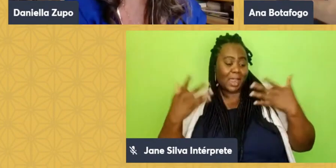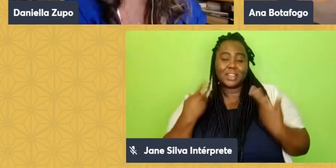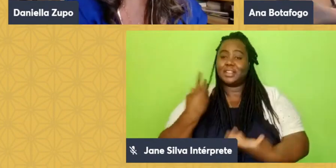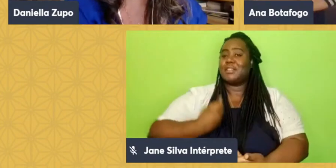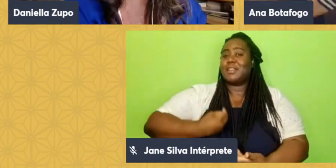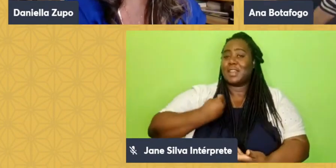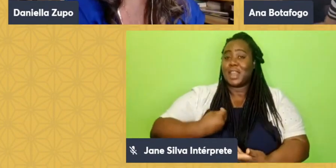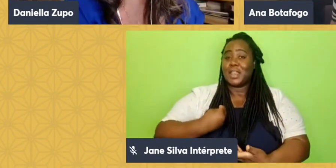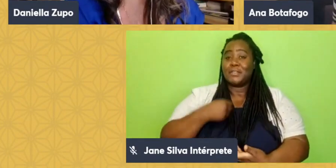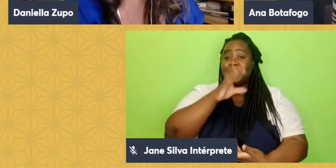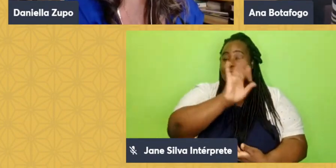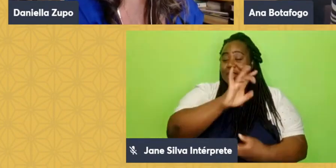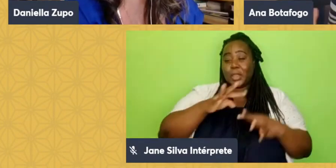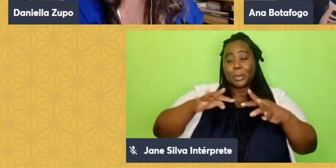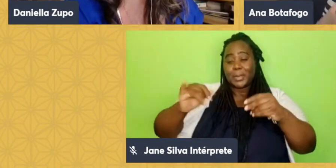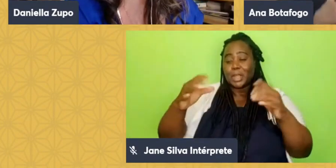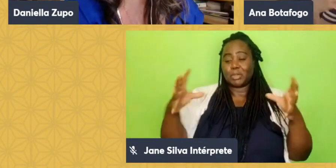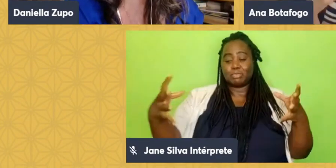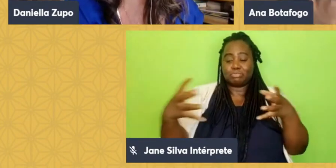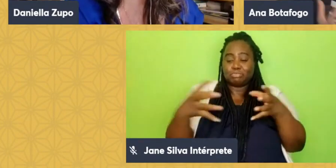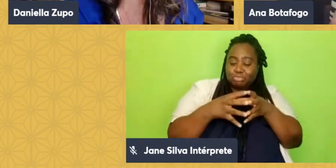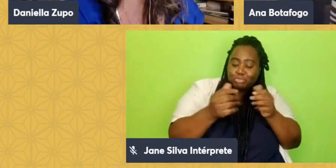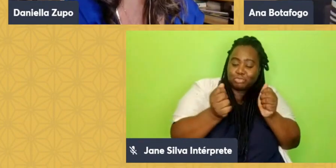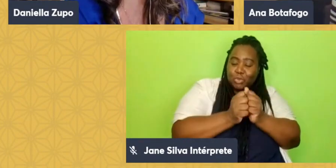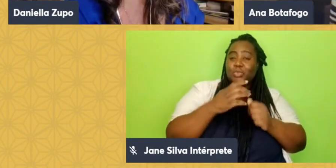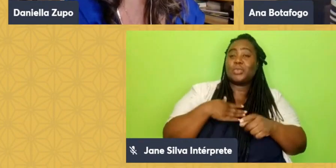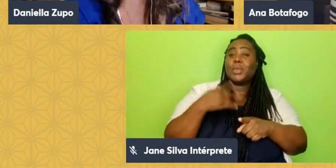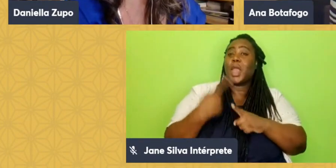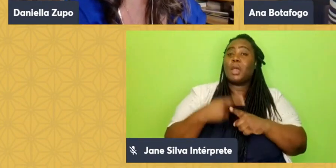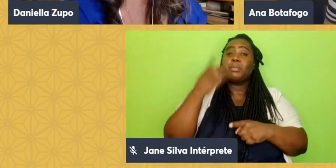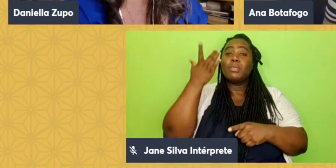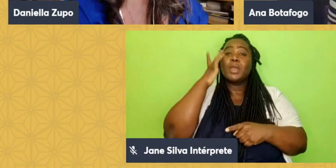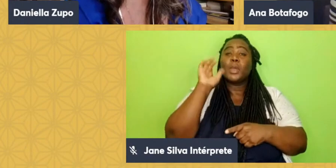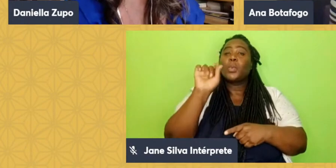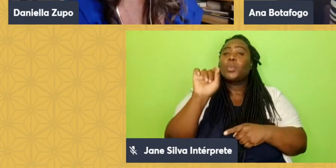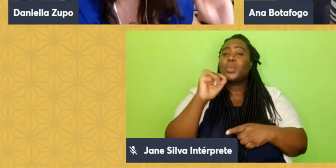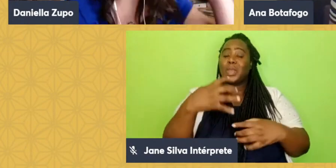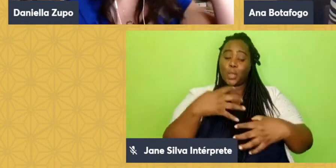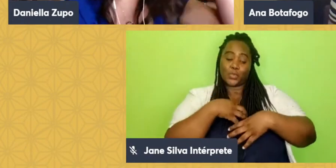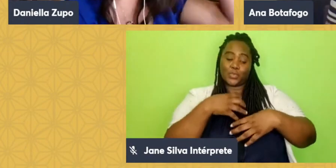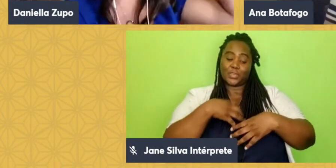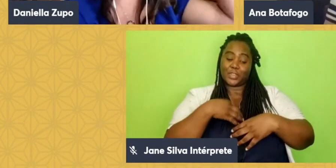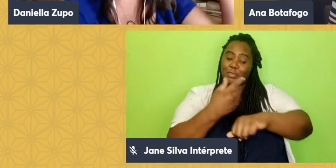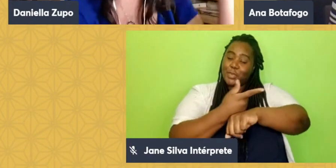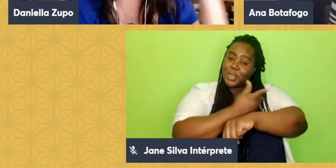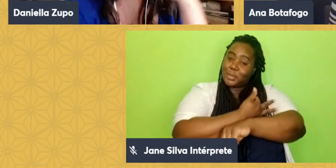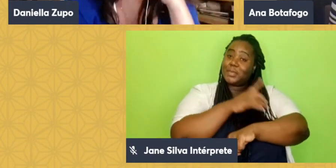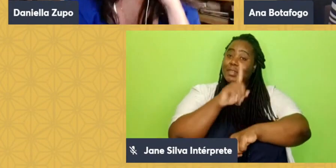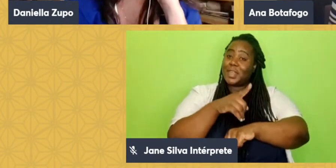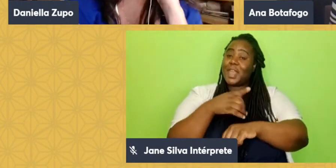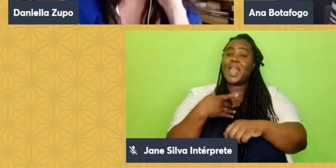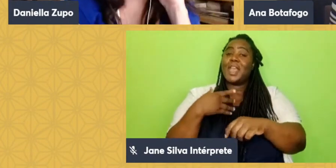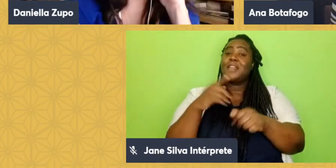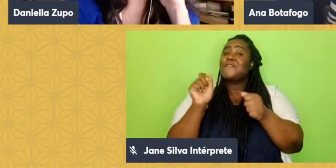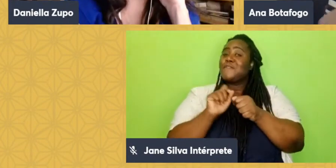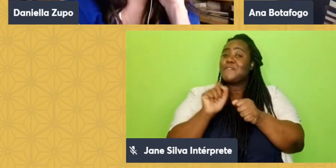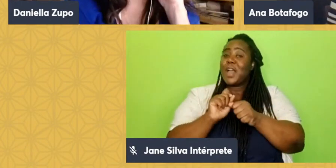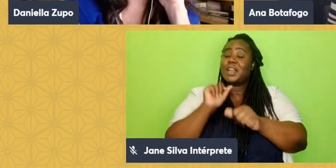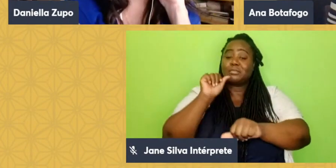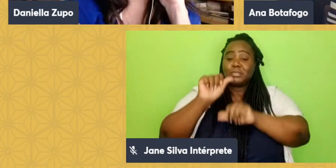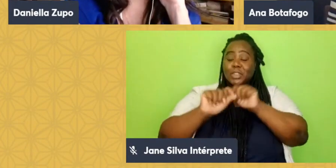alegria para quem está por perto porque eu acho que esses sentimentos e essas emoções interferem